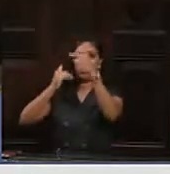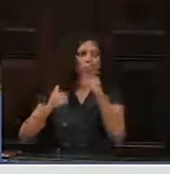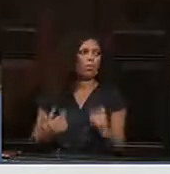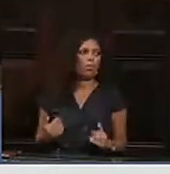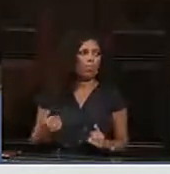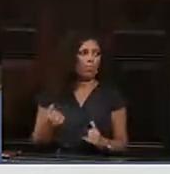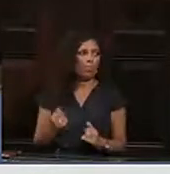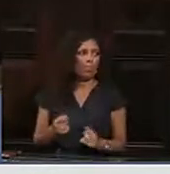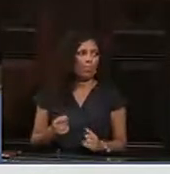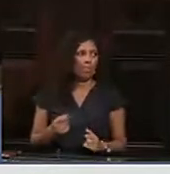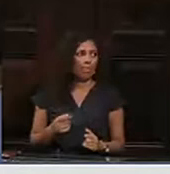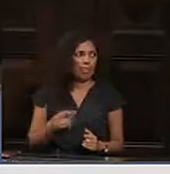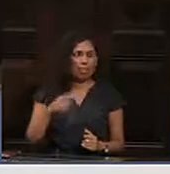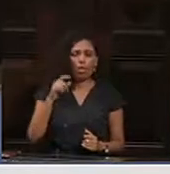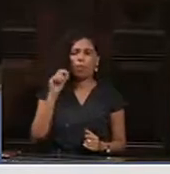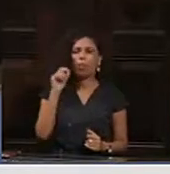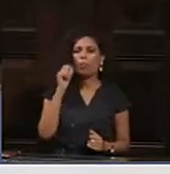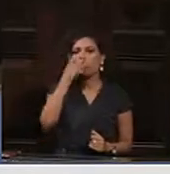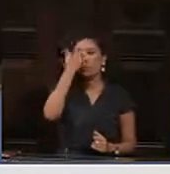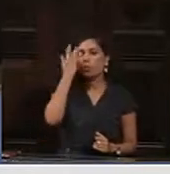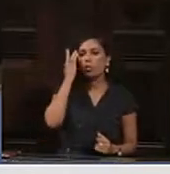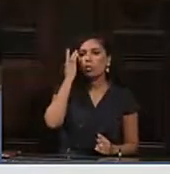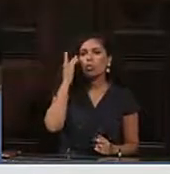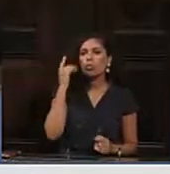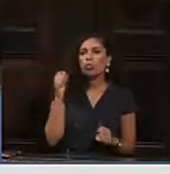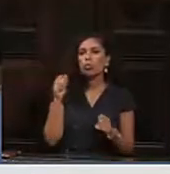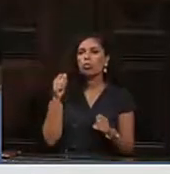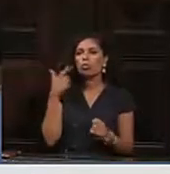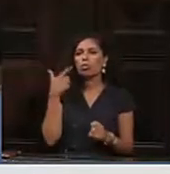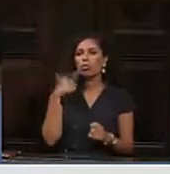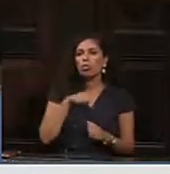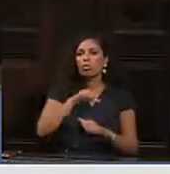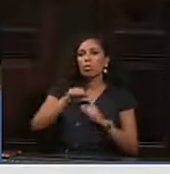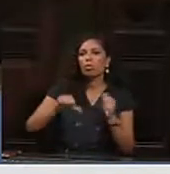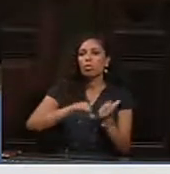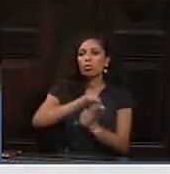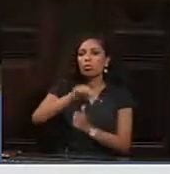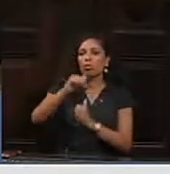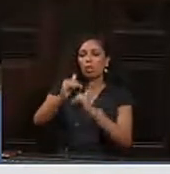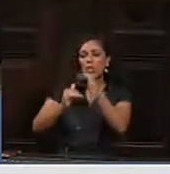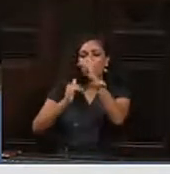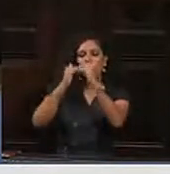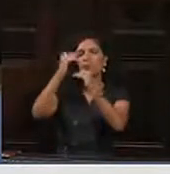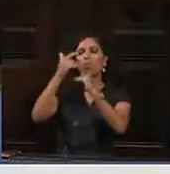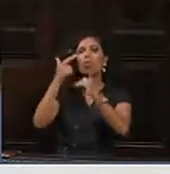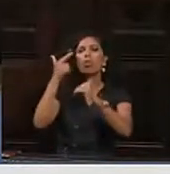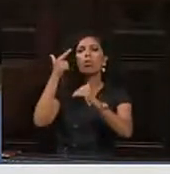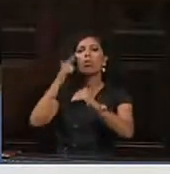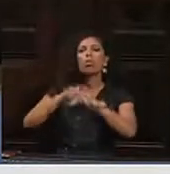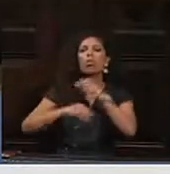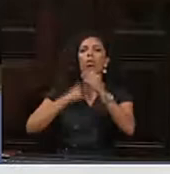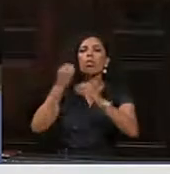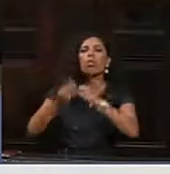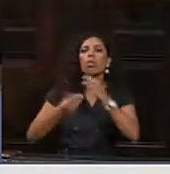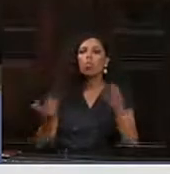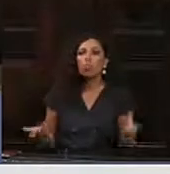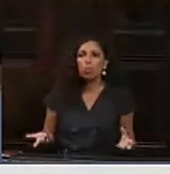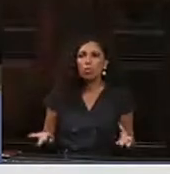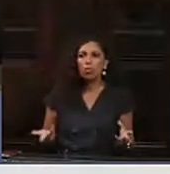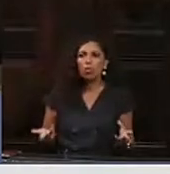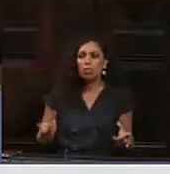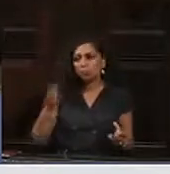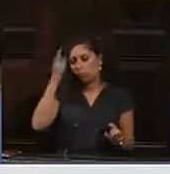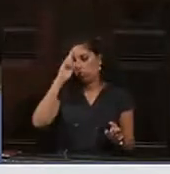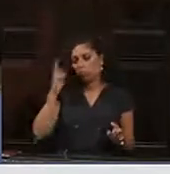cara tem que fazer o que para ser promovido? Não estou criticando, tá, o governo do estado. Eu só estou querendo